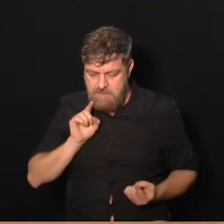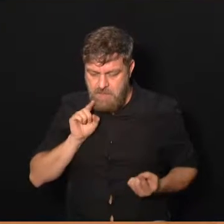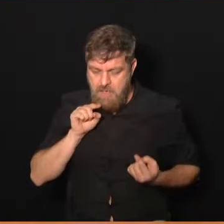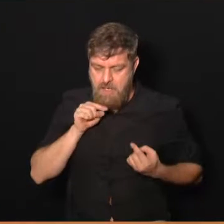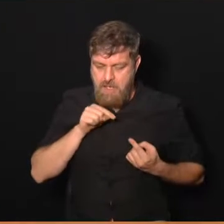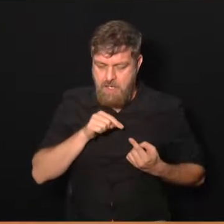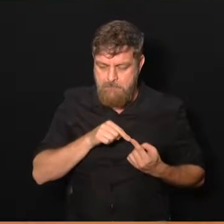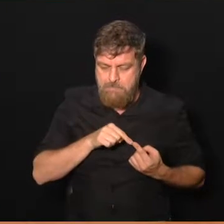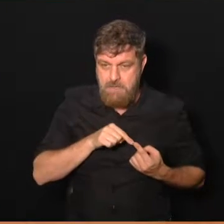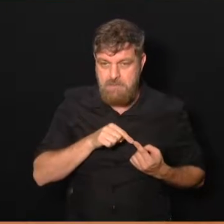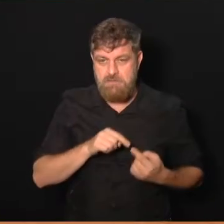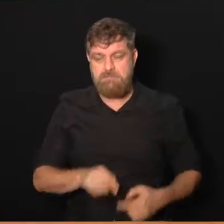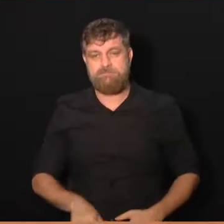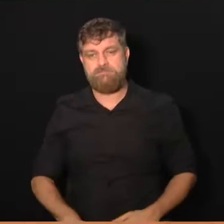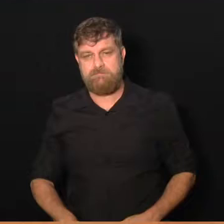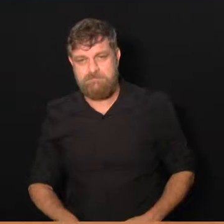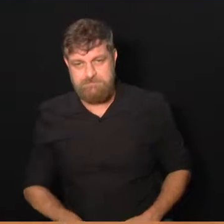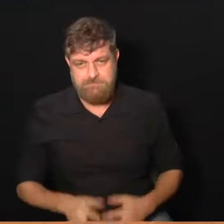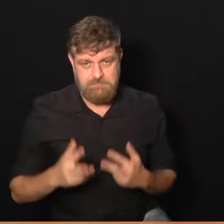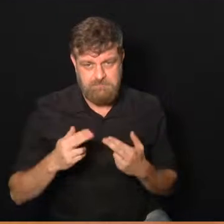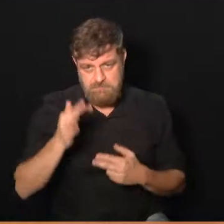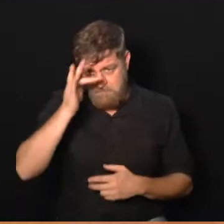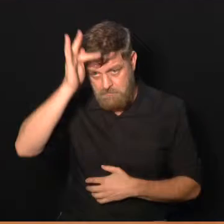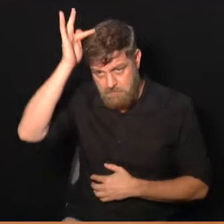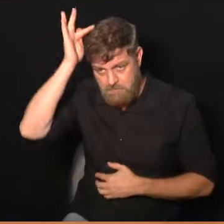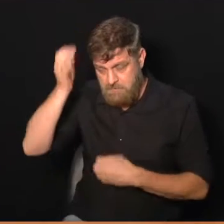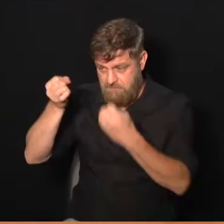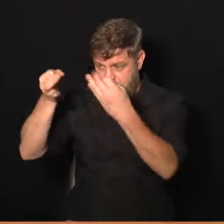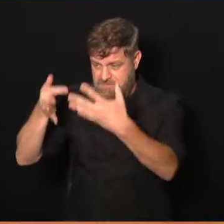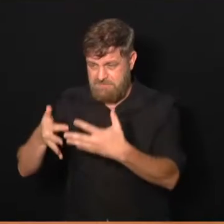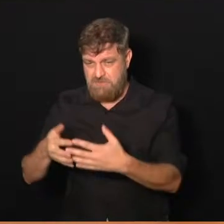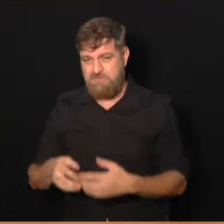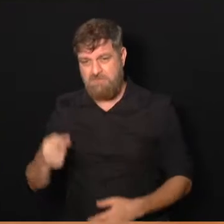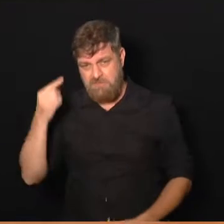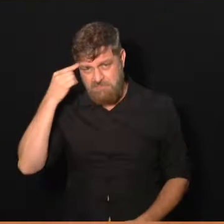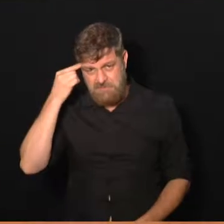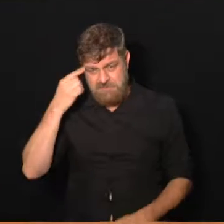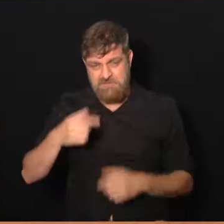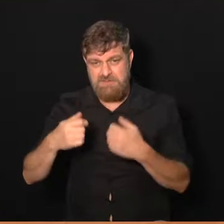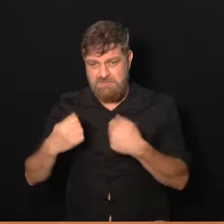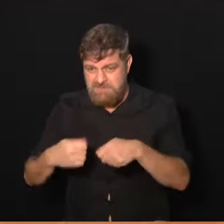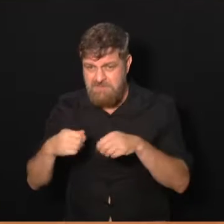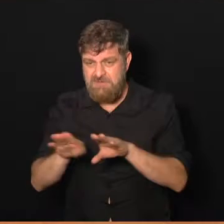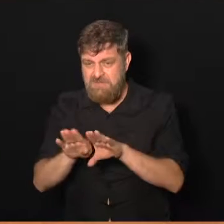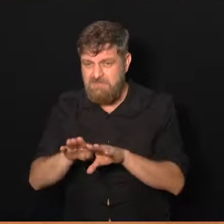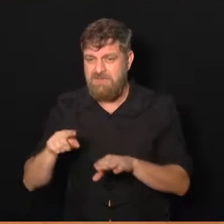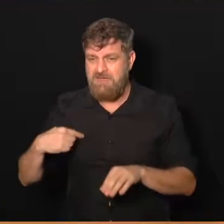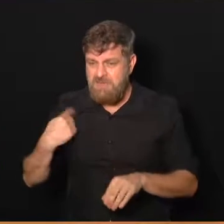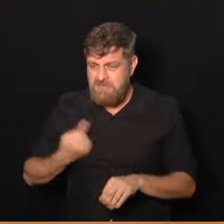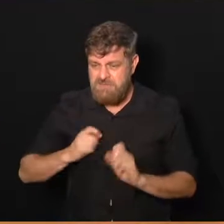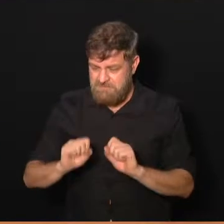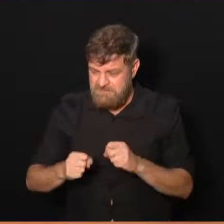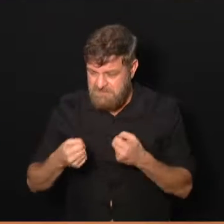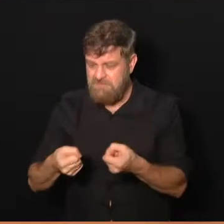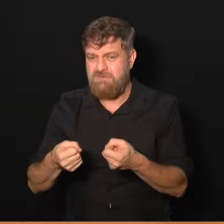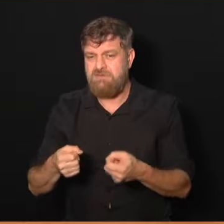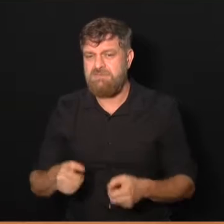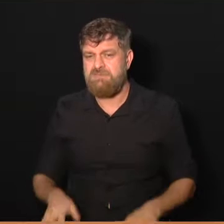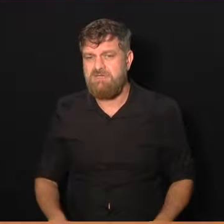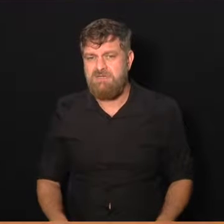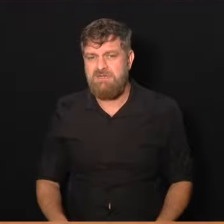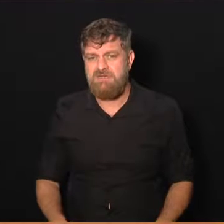animais. Então, o que o Flávio falou é o mínimo, né? Penso que seria necessário até a gente procurar